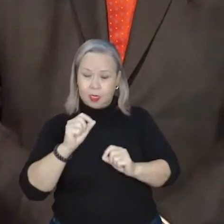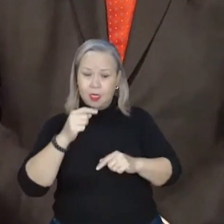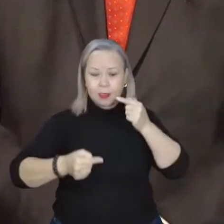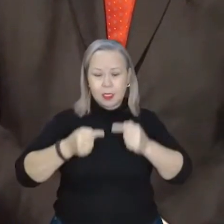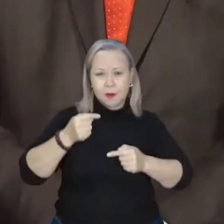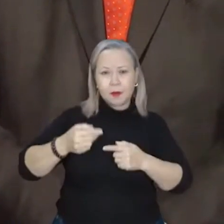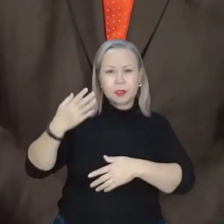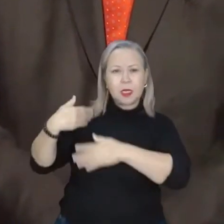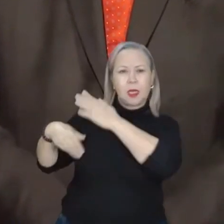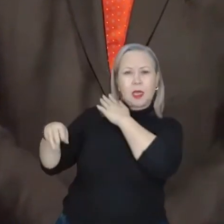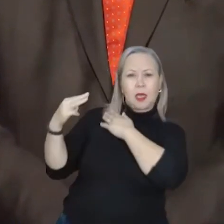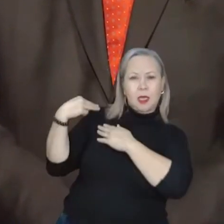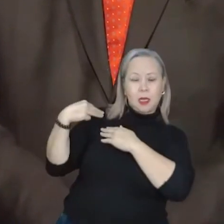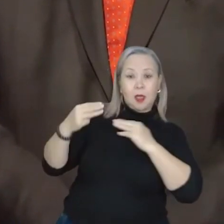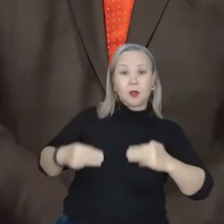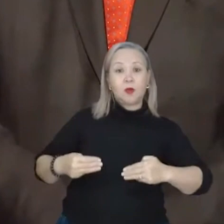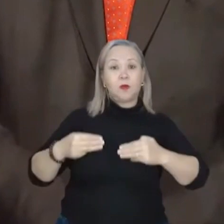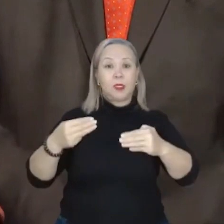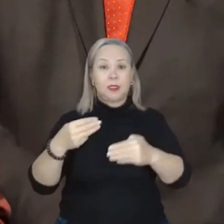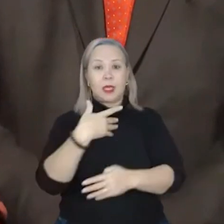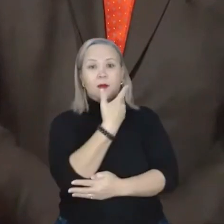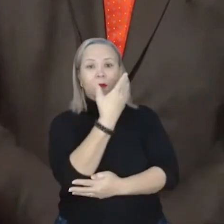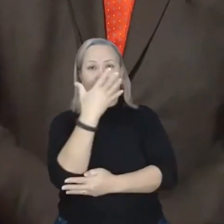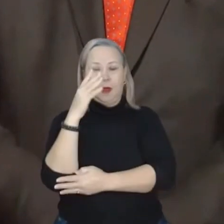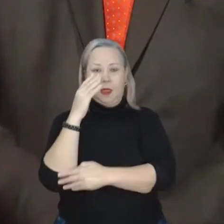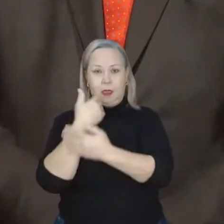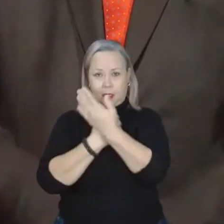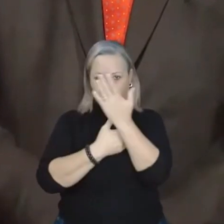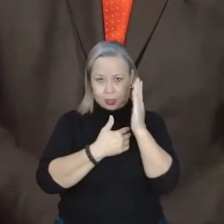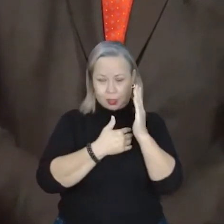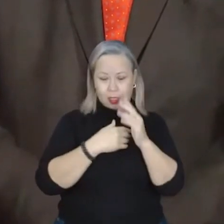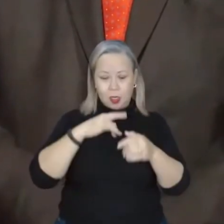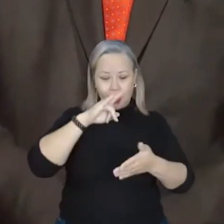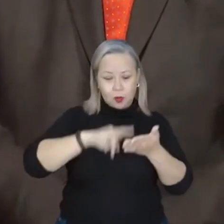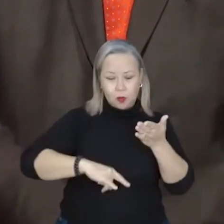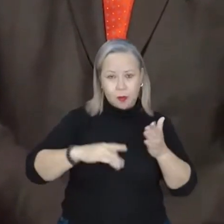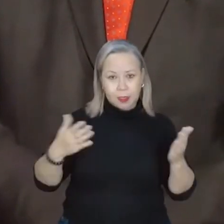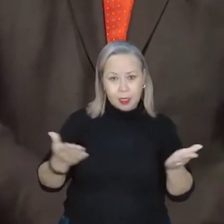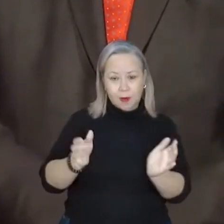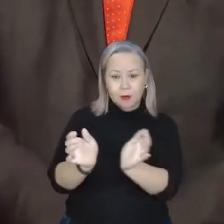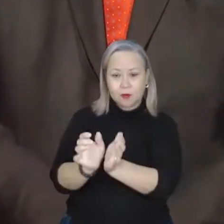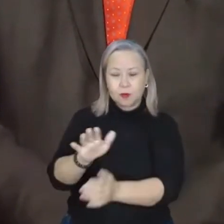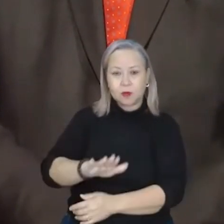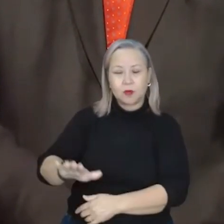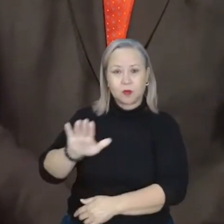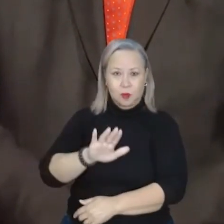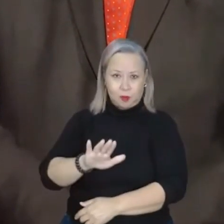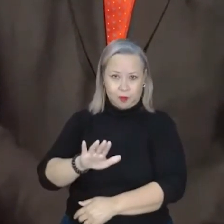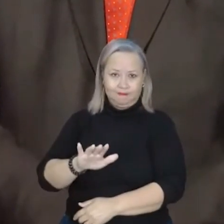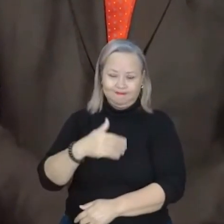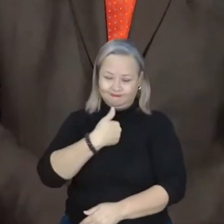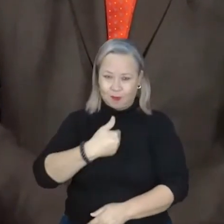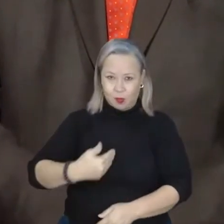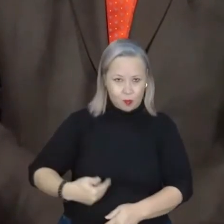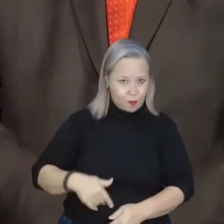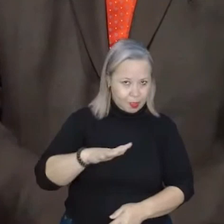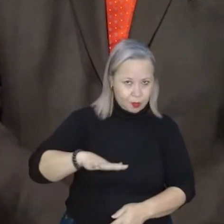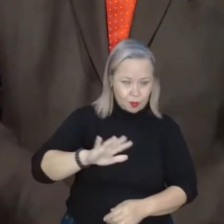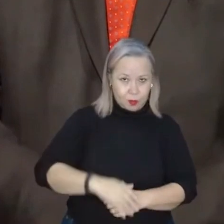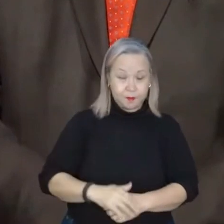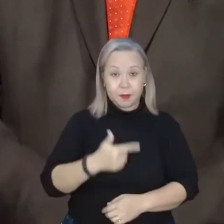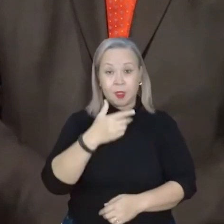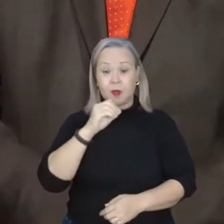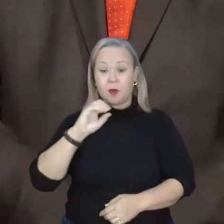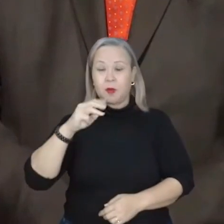era do Ministério do Meio Ambiente. Com aquele documento, ela passou a ser do conjunto do governo. Em 2003, a